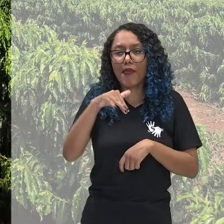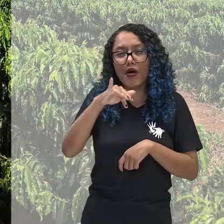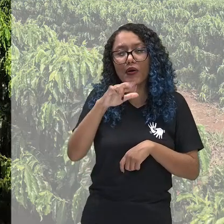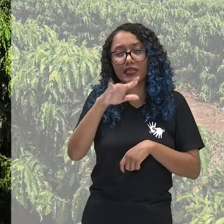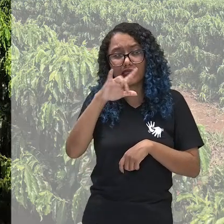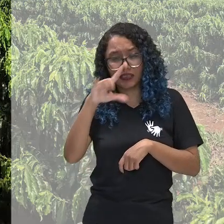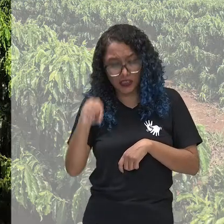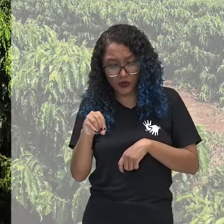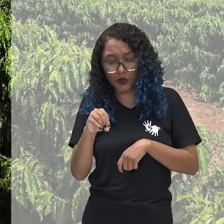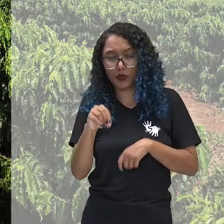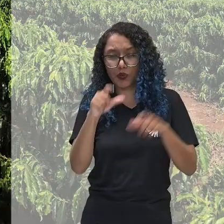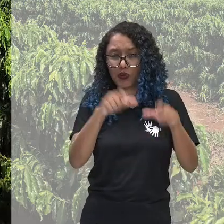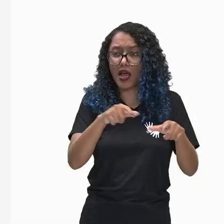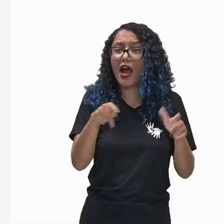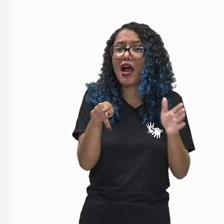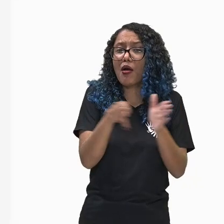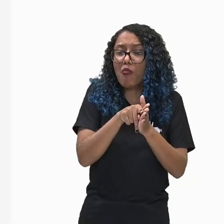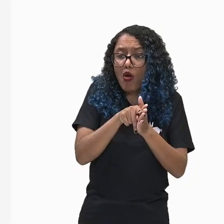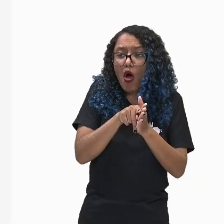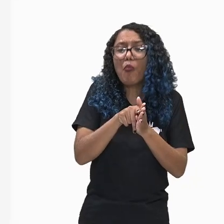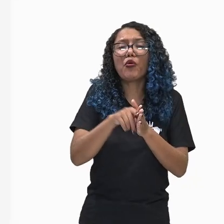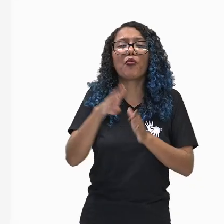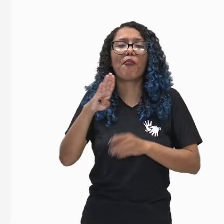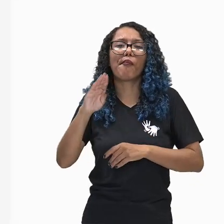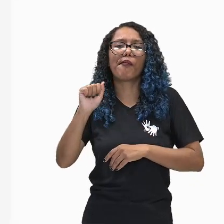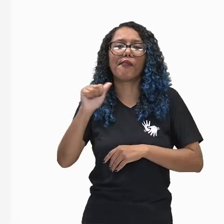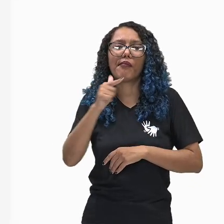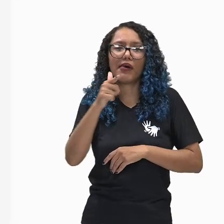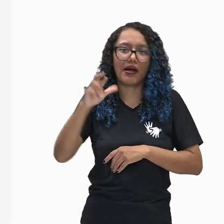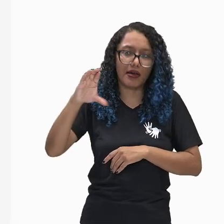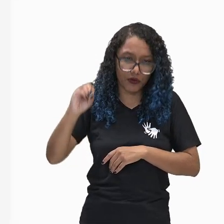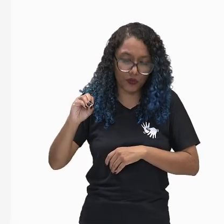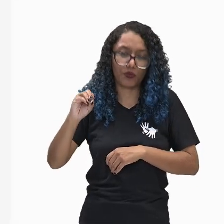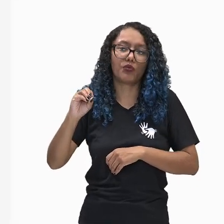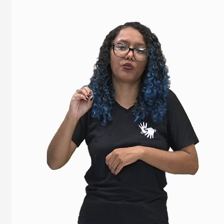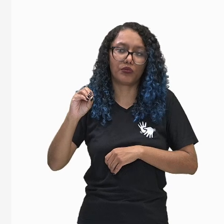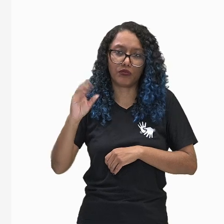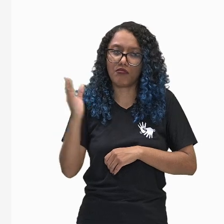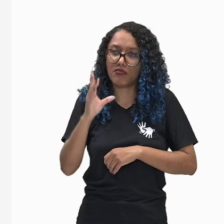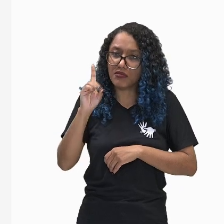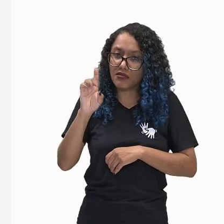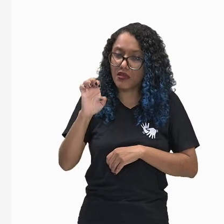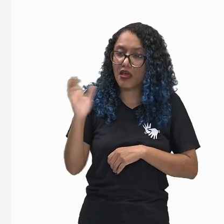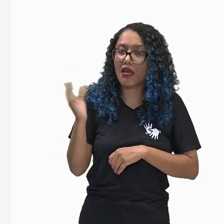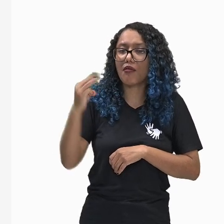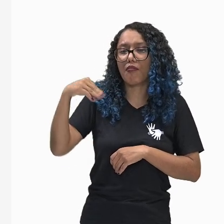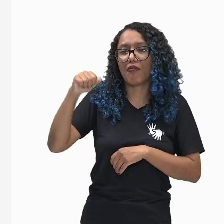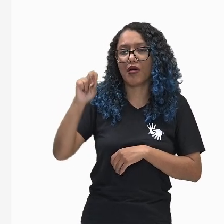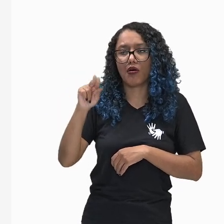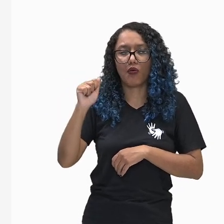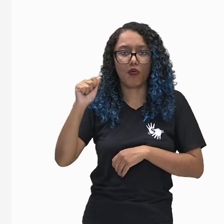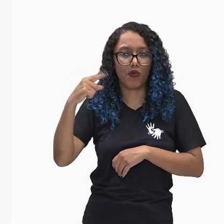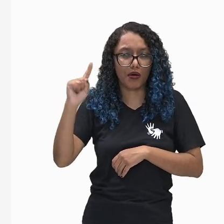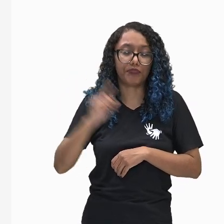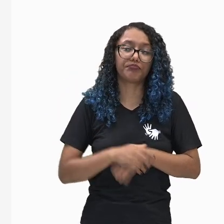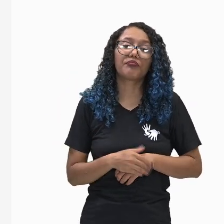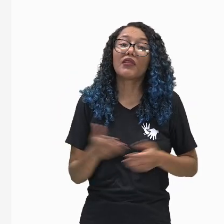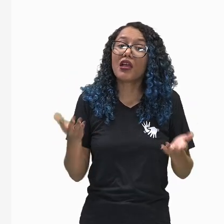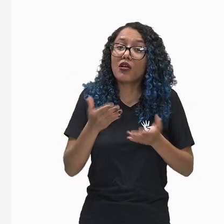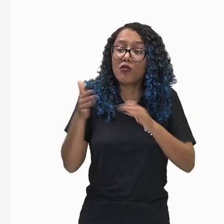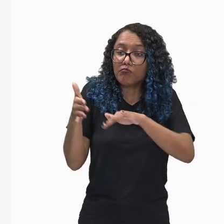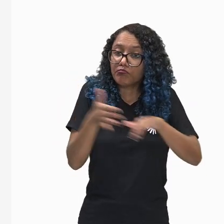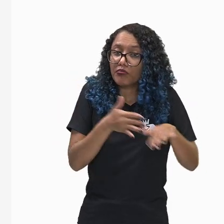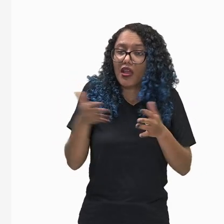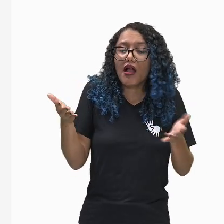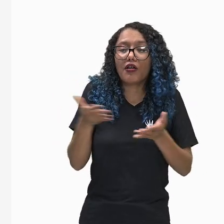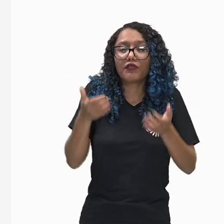de Mauá. Adiante com o texto. Vamos lá, gente. Vamos falar também agora um pouquinho sobre a urbanização